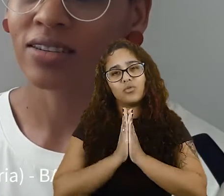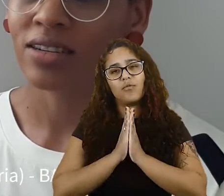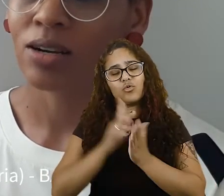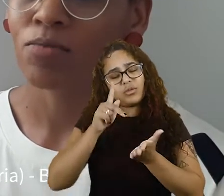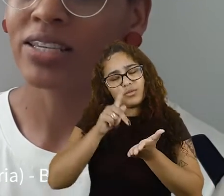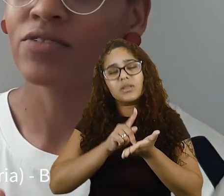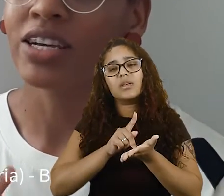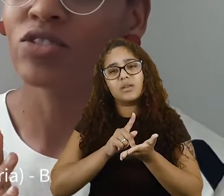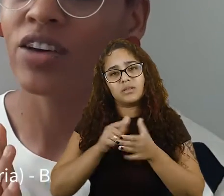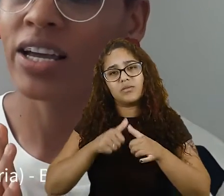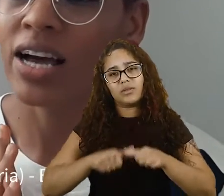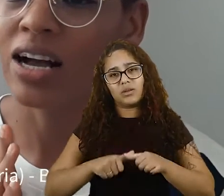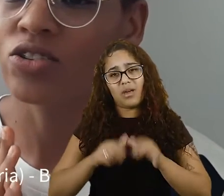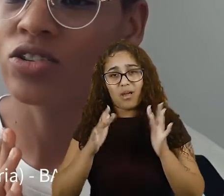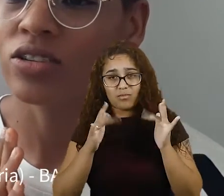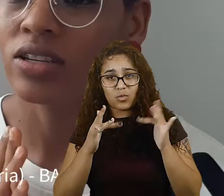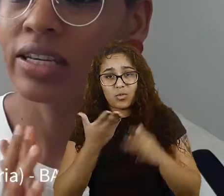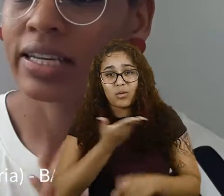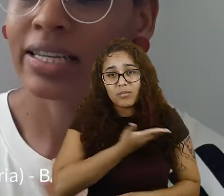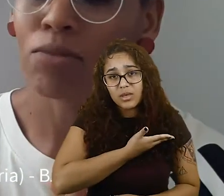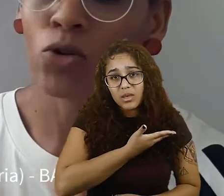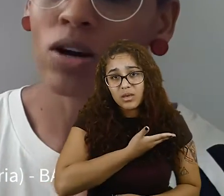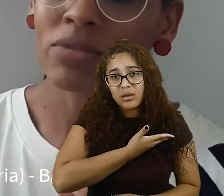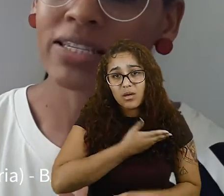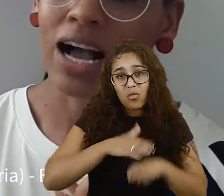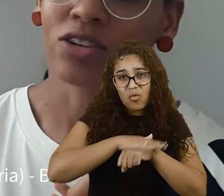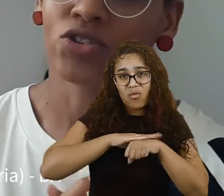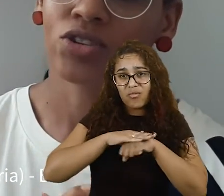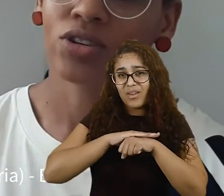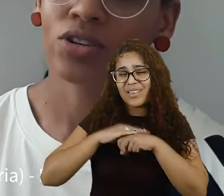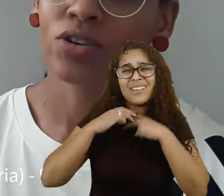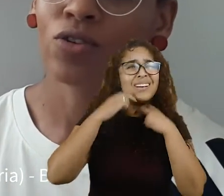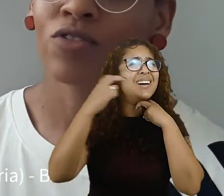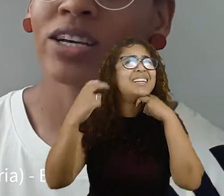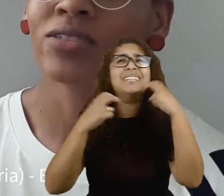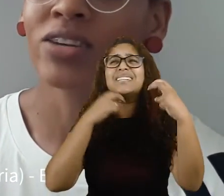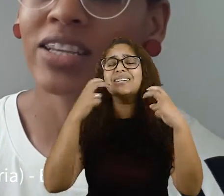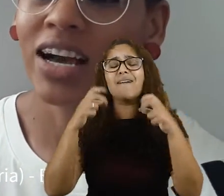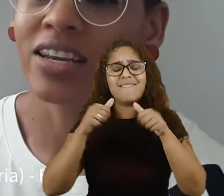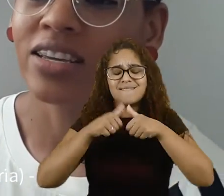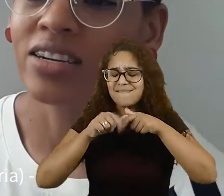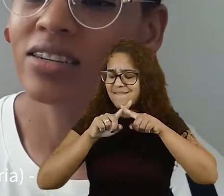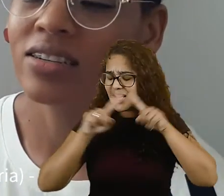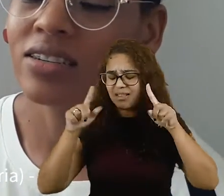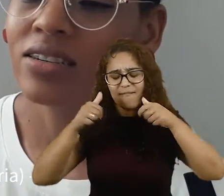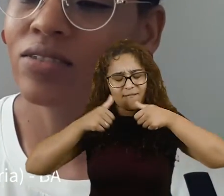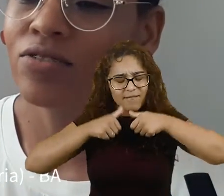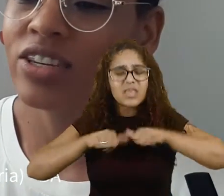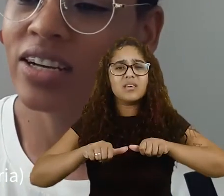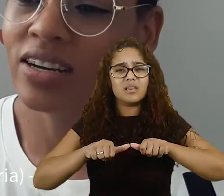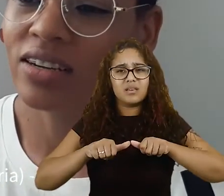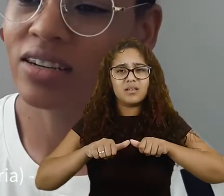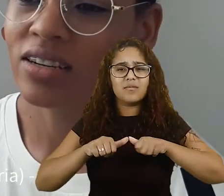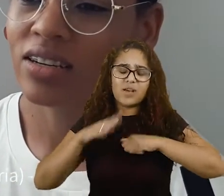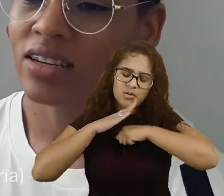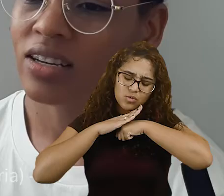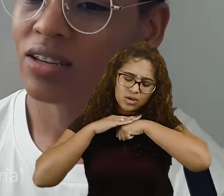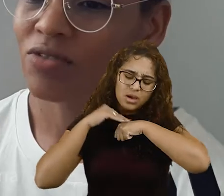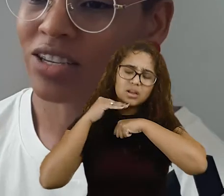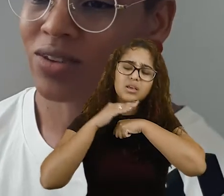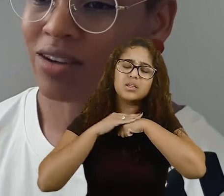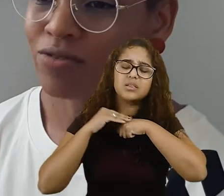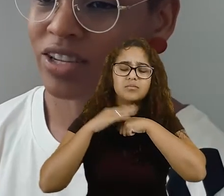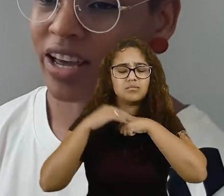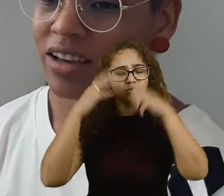Fica, mas fica de verdade. Namoro ou amizade, conversa ou gritaria. Fica